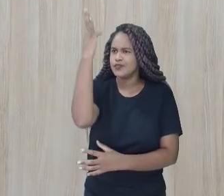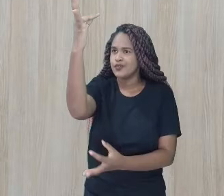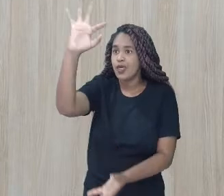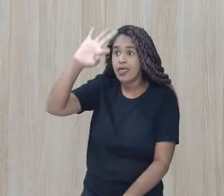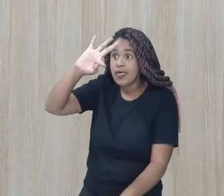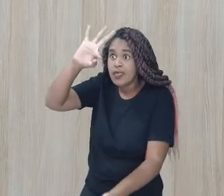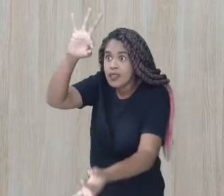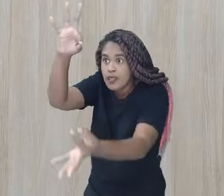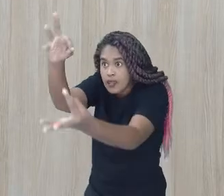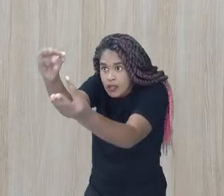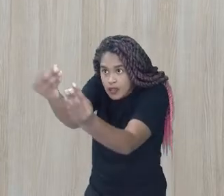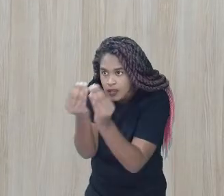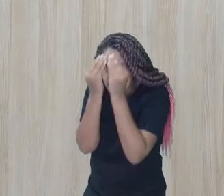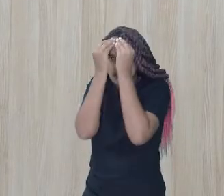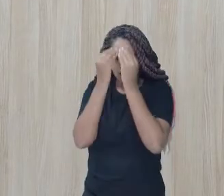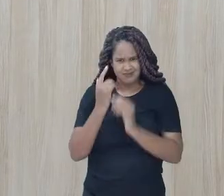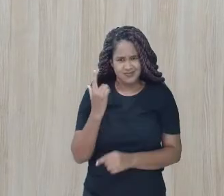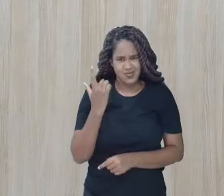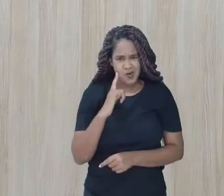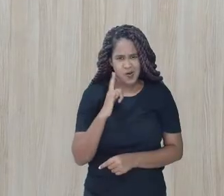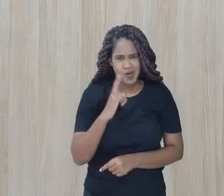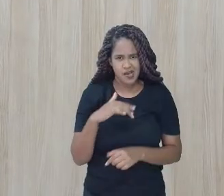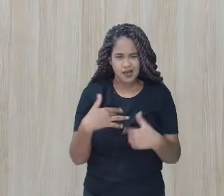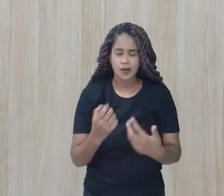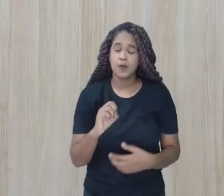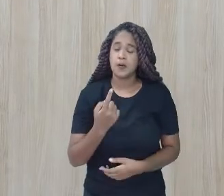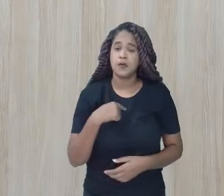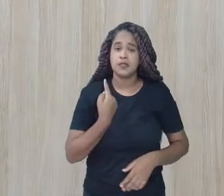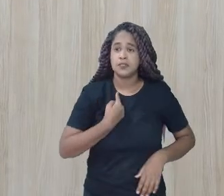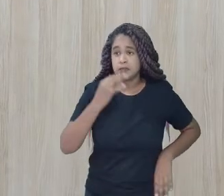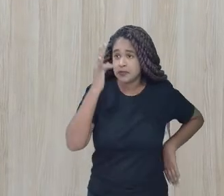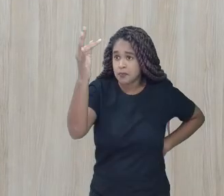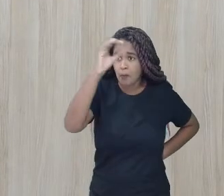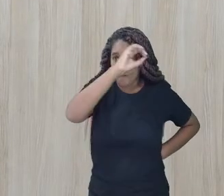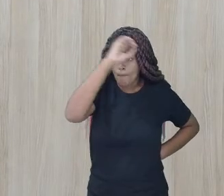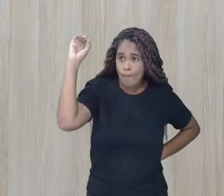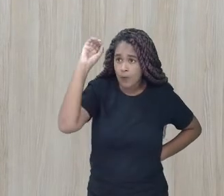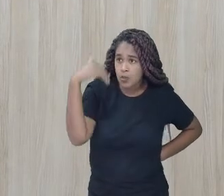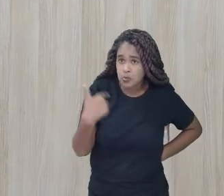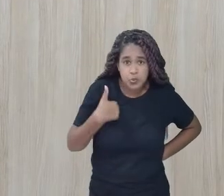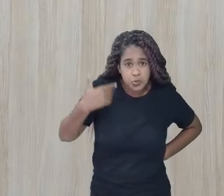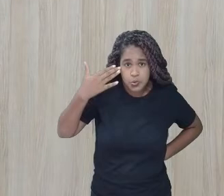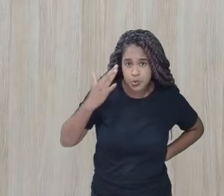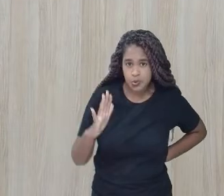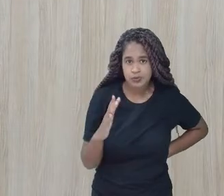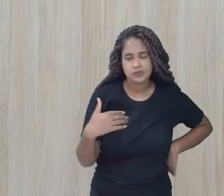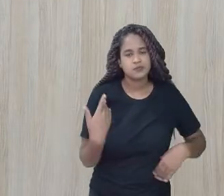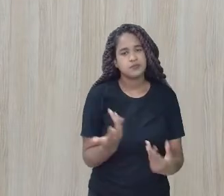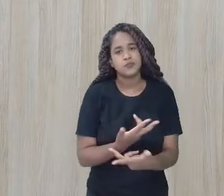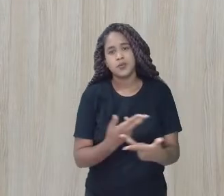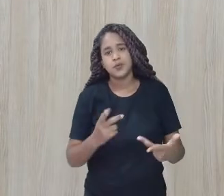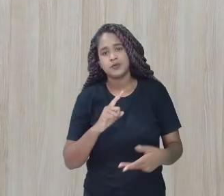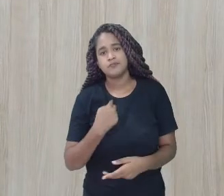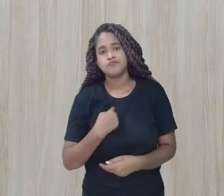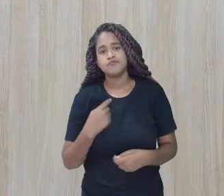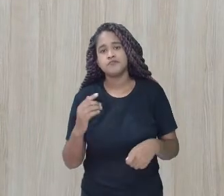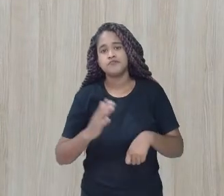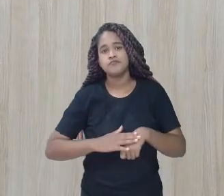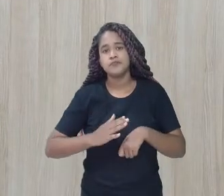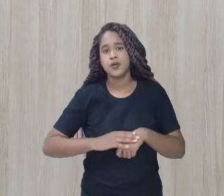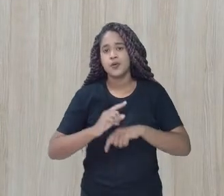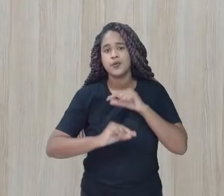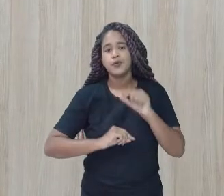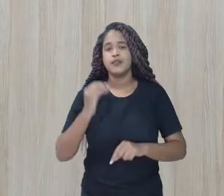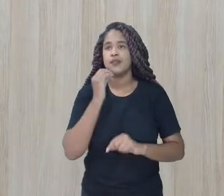amanhã? Ou a gente está aqui, completamente na ignorância, sem saber ao certo? O que a gente pode fazer é tentar